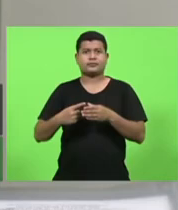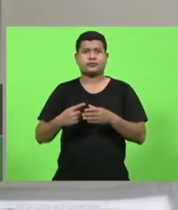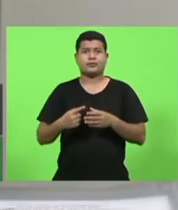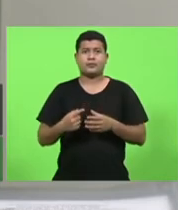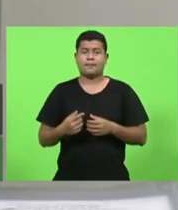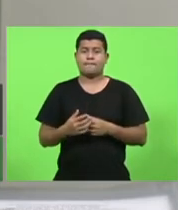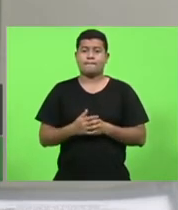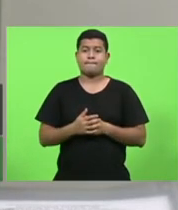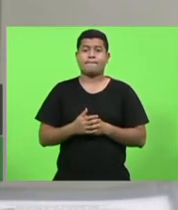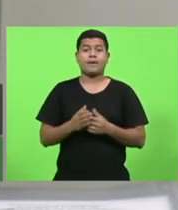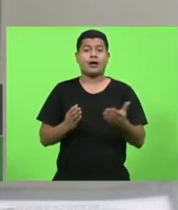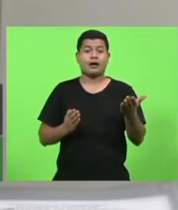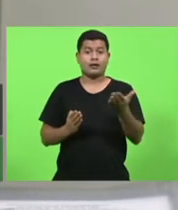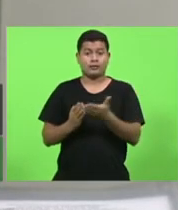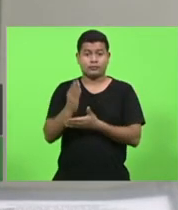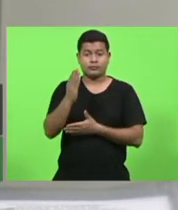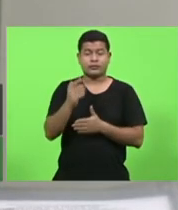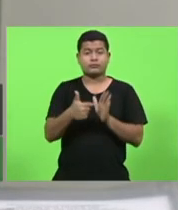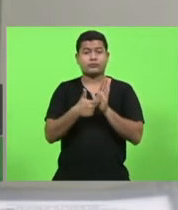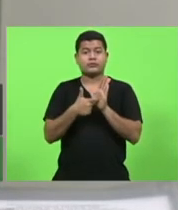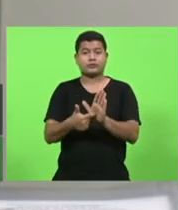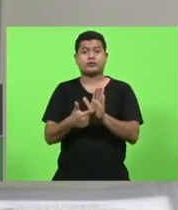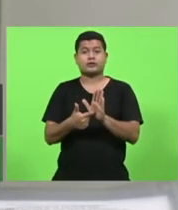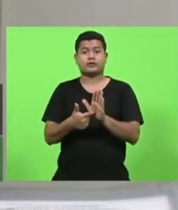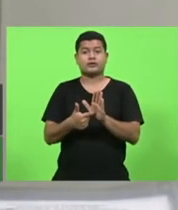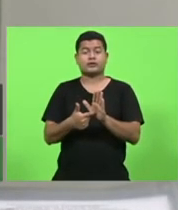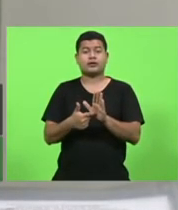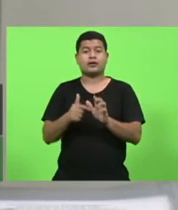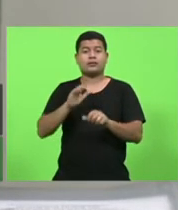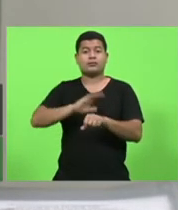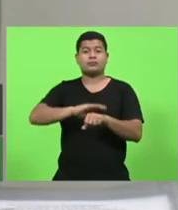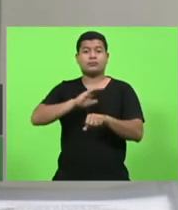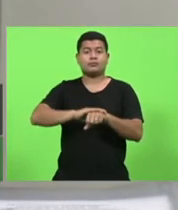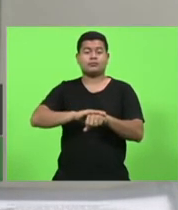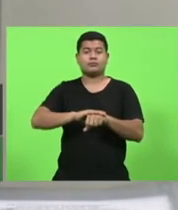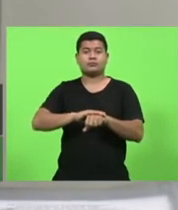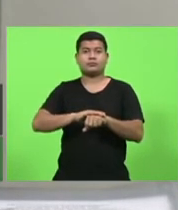a aprovação de uma indicação por parte dessa